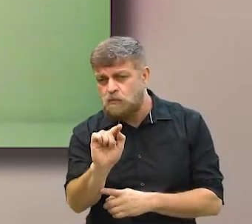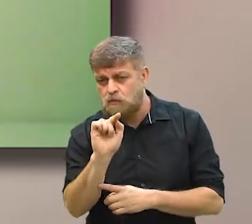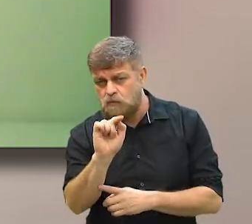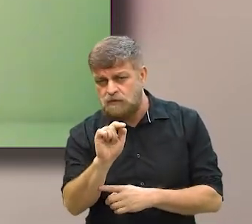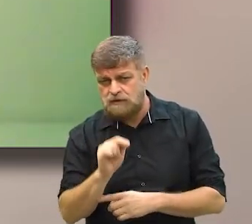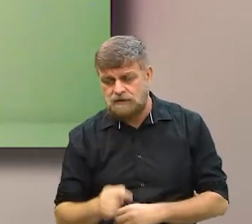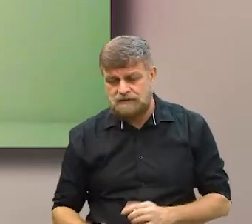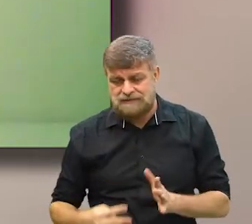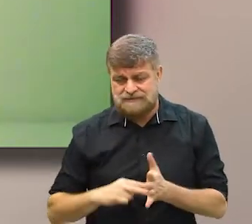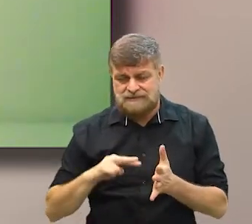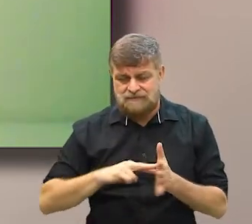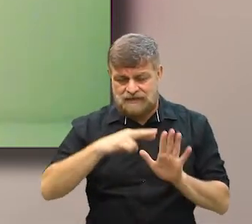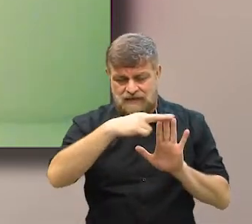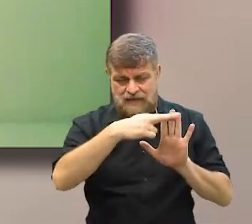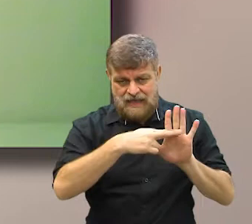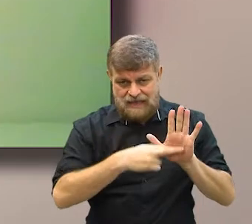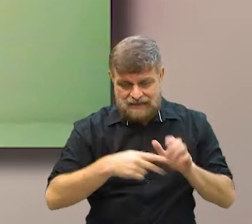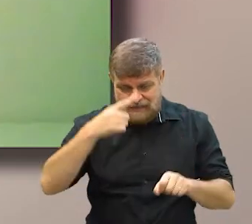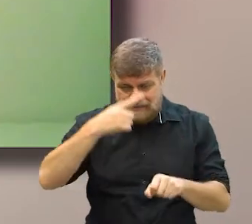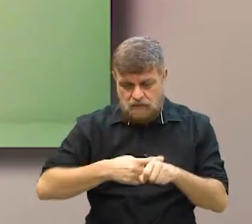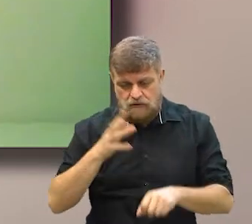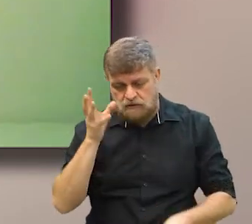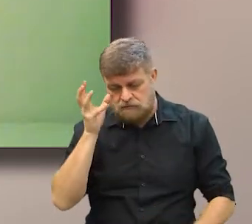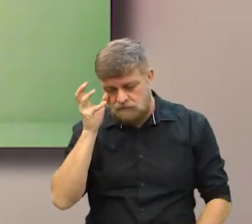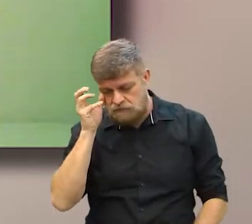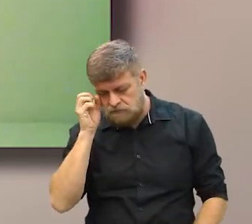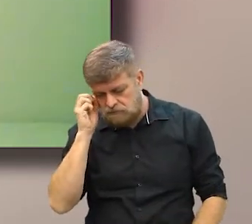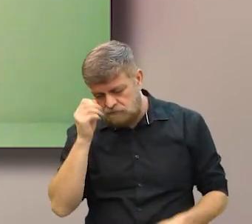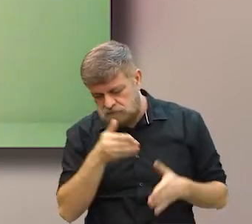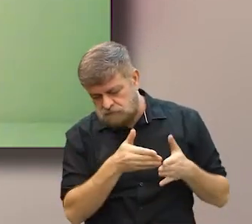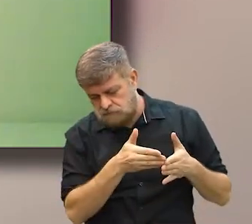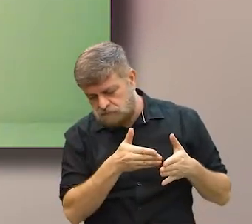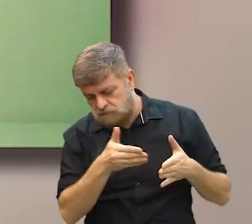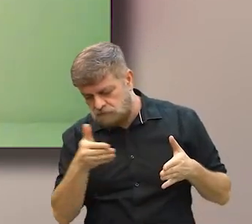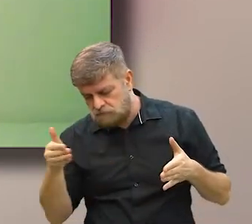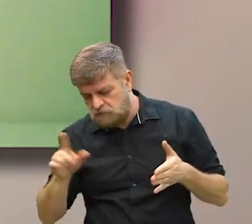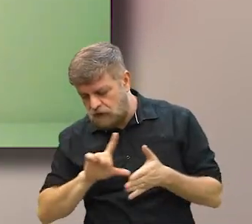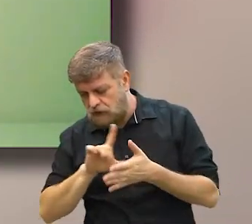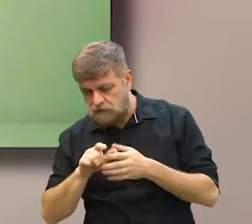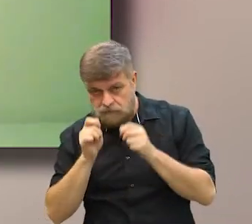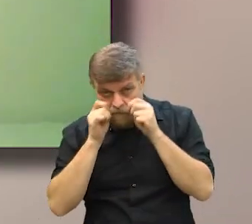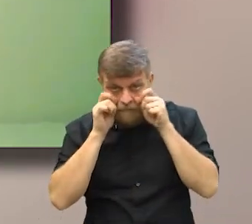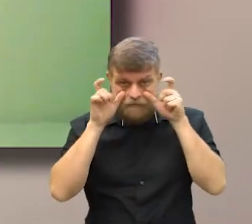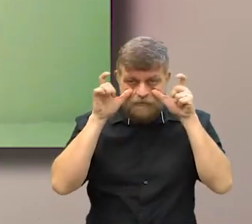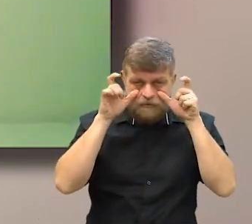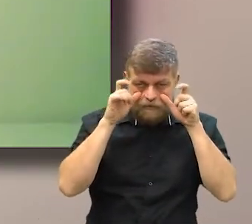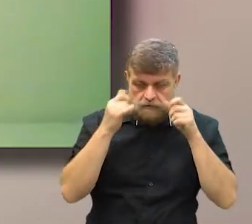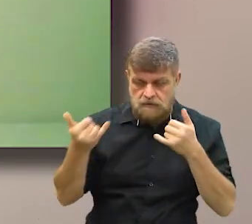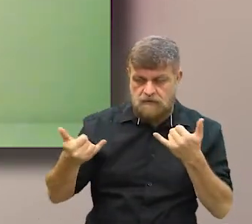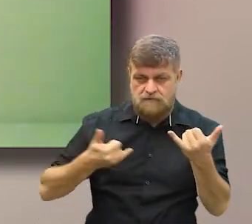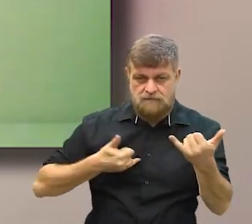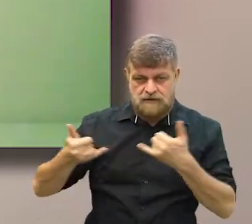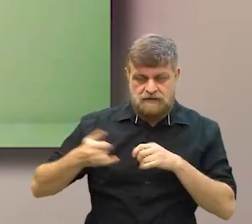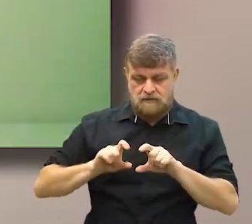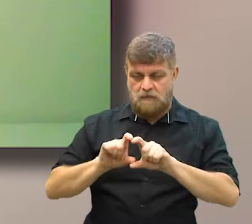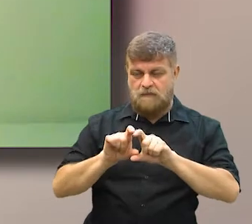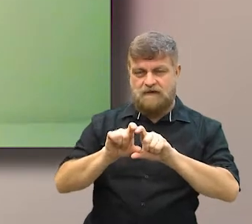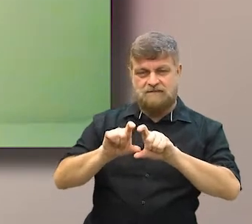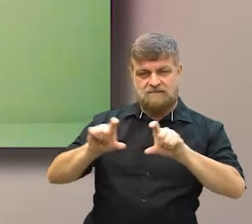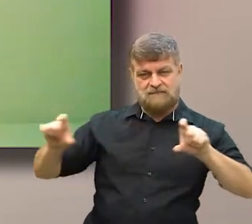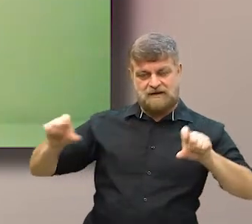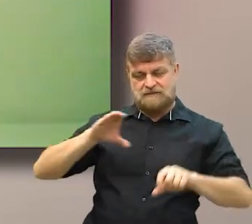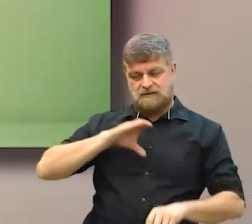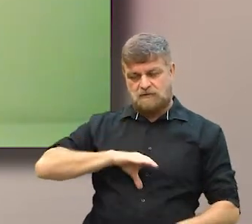exemplo do que é uma boa rotina de sono e de vigília, eu ouvi uma vez